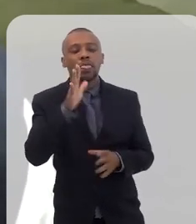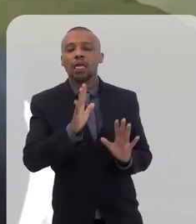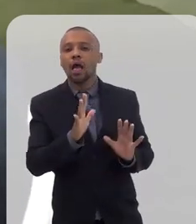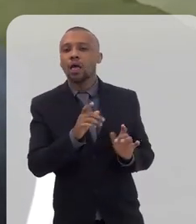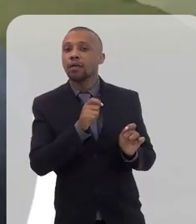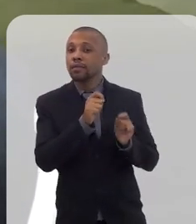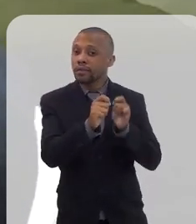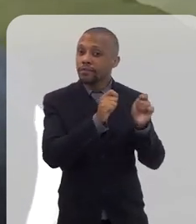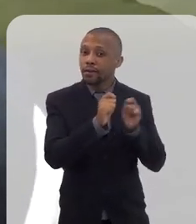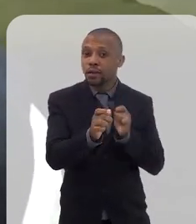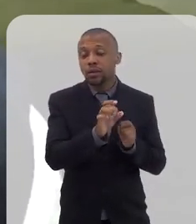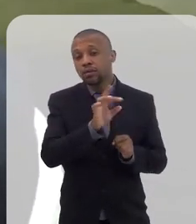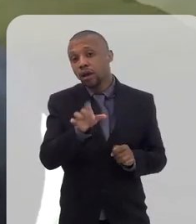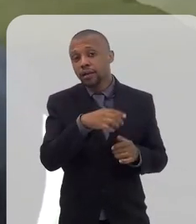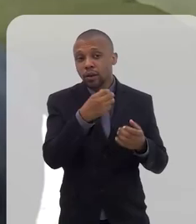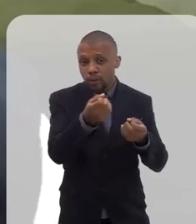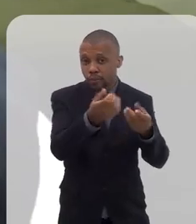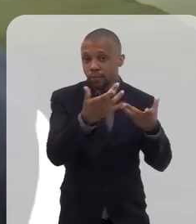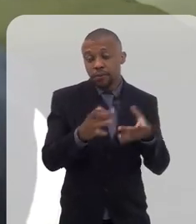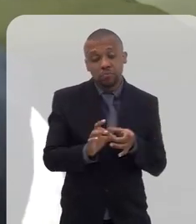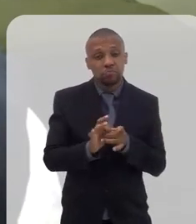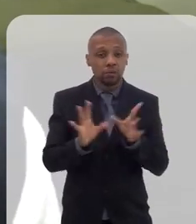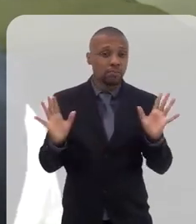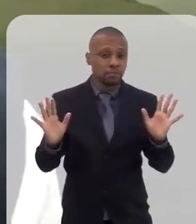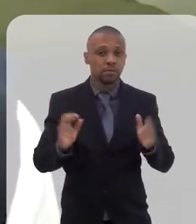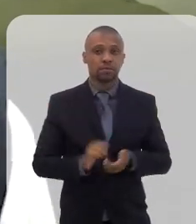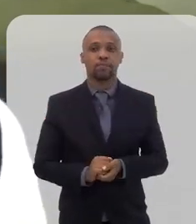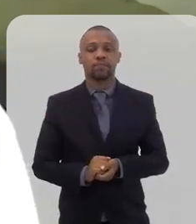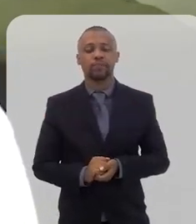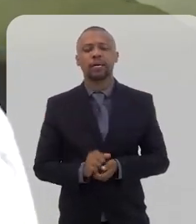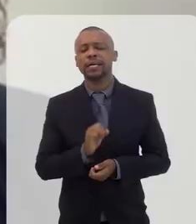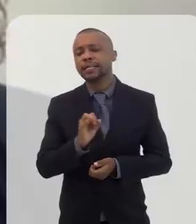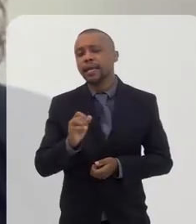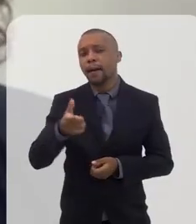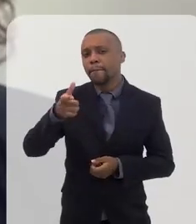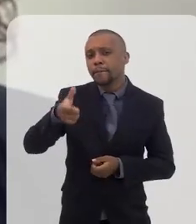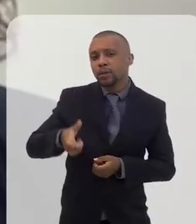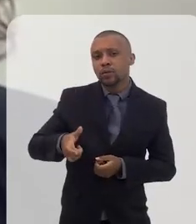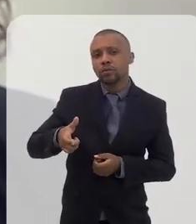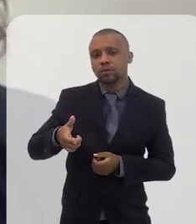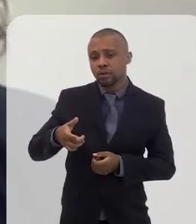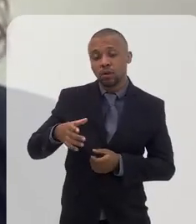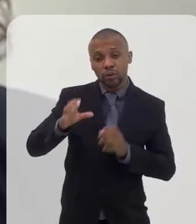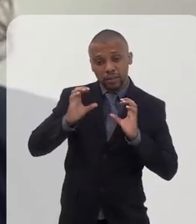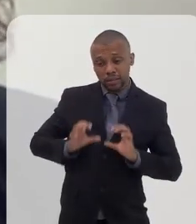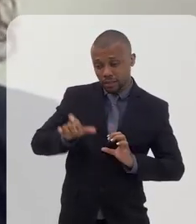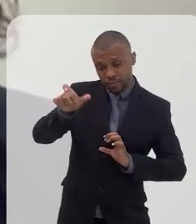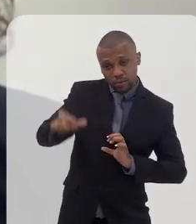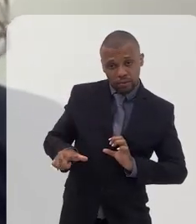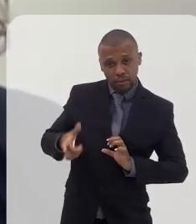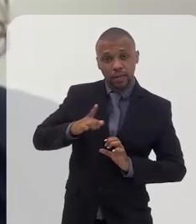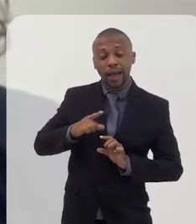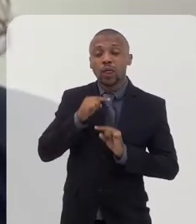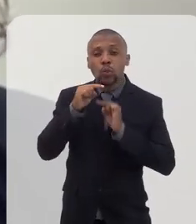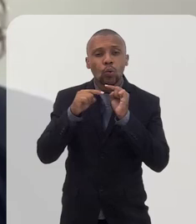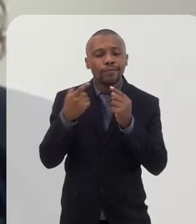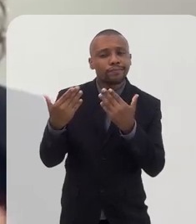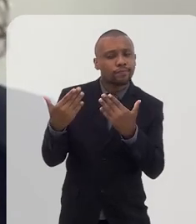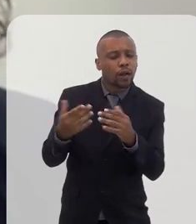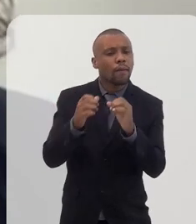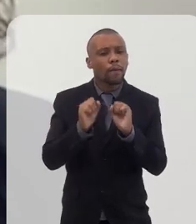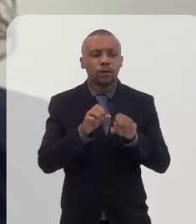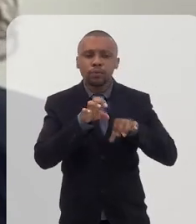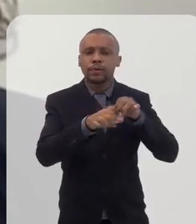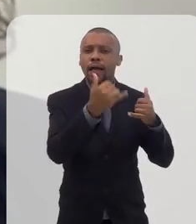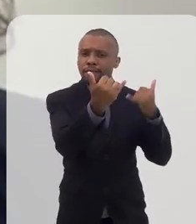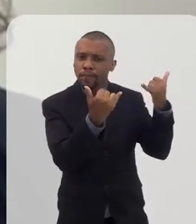quando estiver sendo feita a entrevista, a não ser que o informante permita. Caso o cidadão tenha qualquer Então, dúvida a respeito, do recenseador,